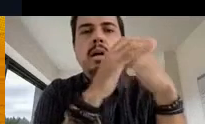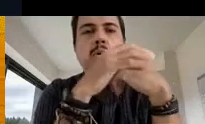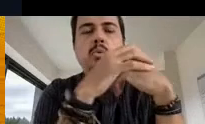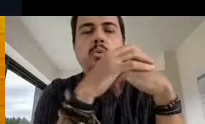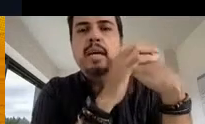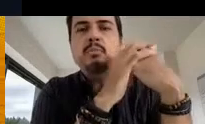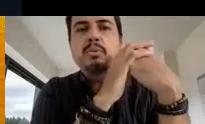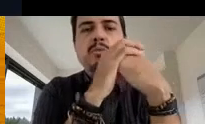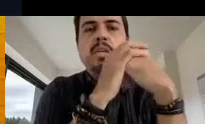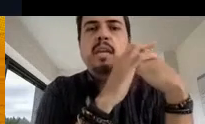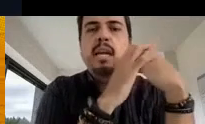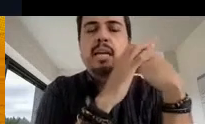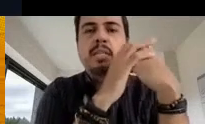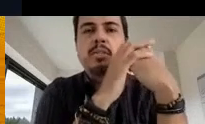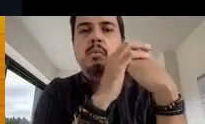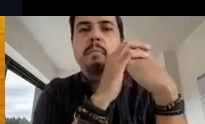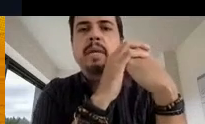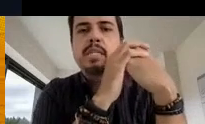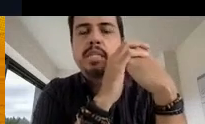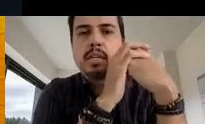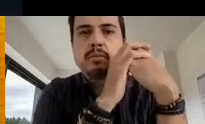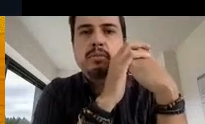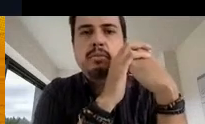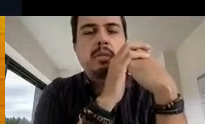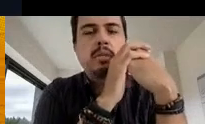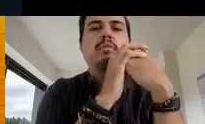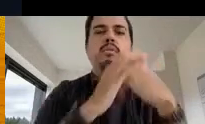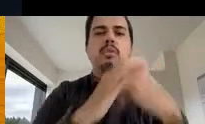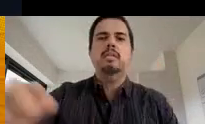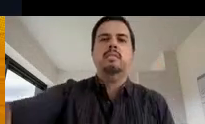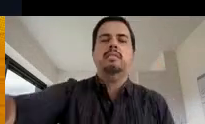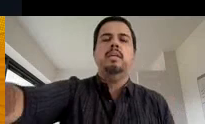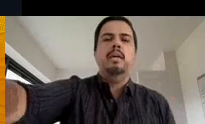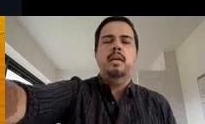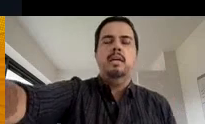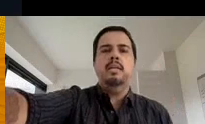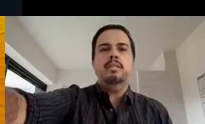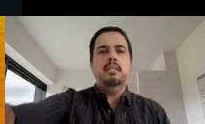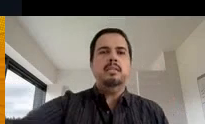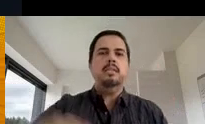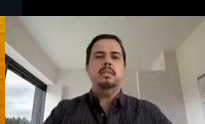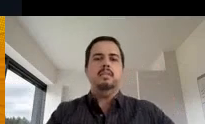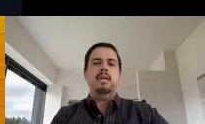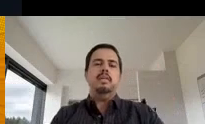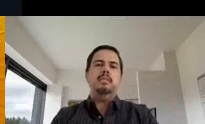quero tornar o máximo possível de clientes competitivos, inovadores